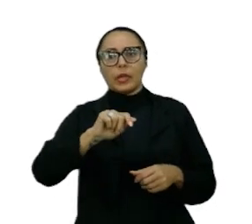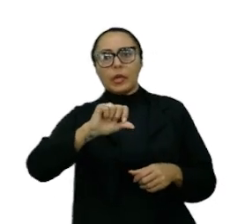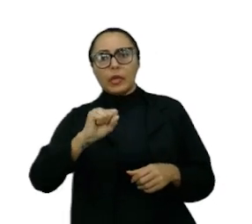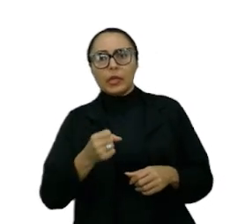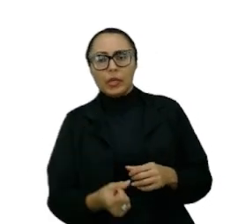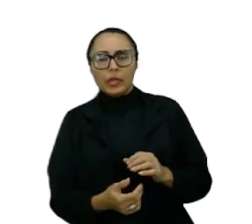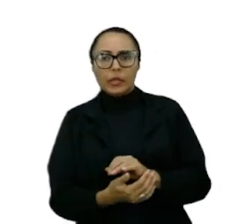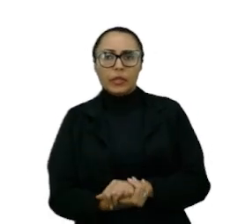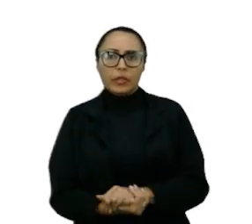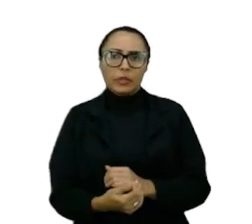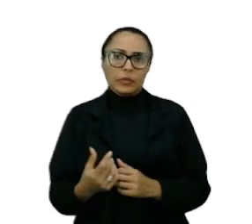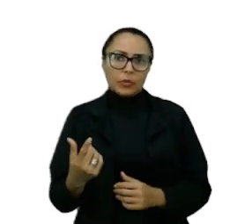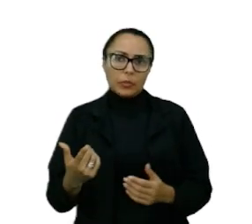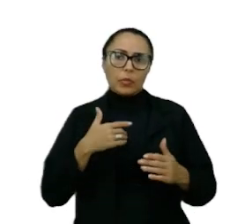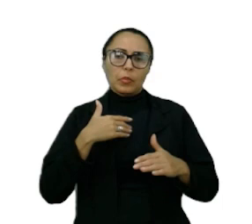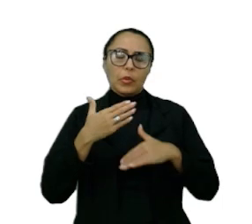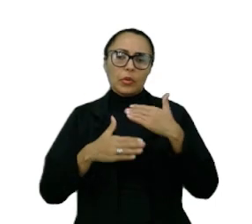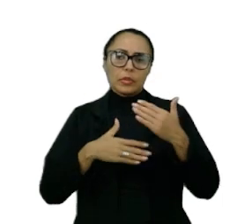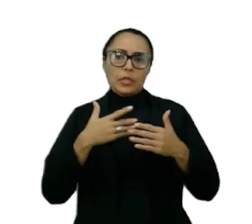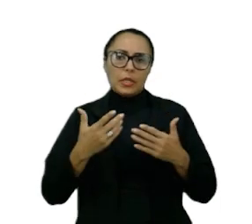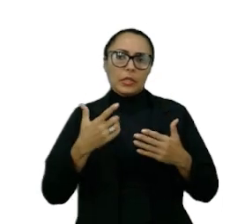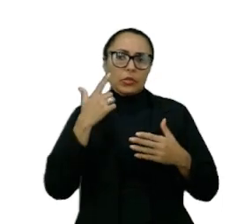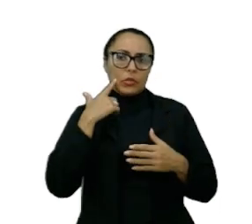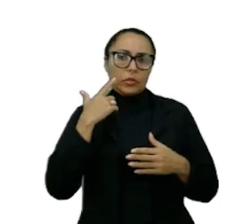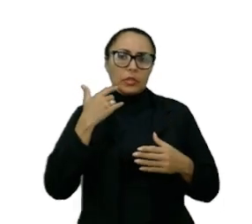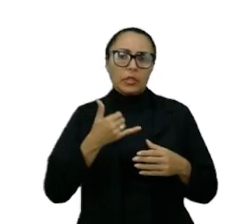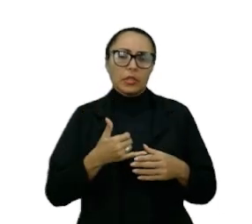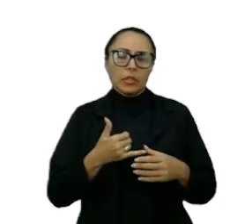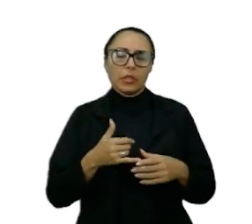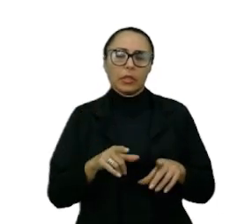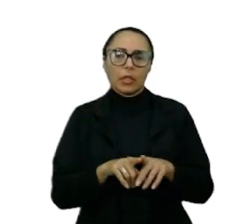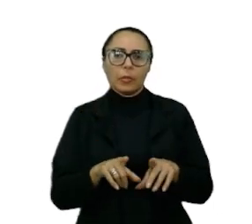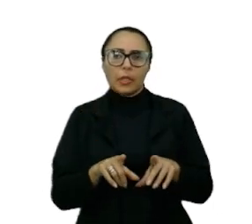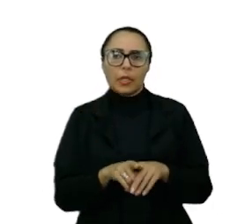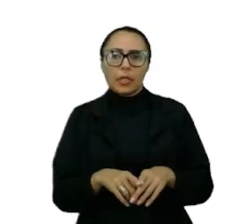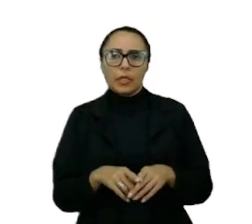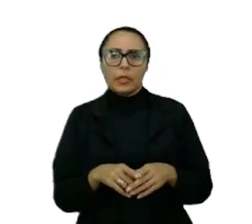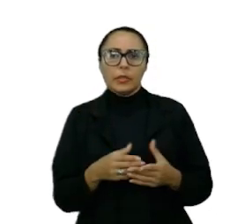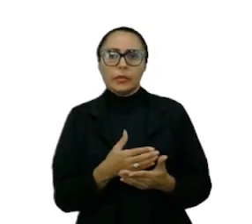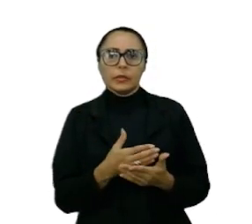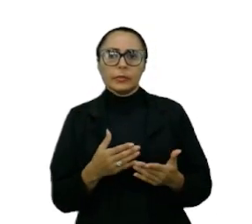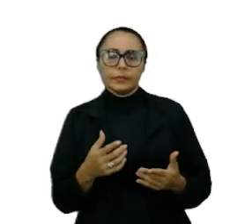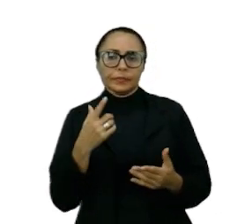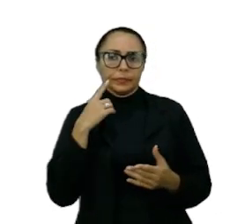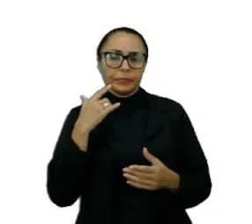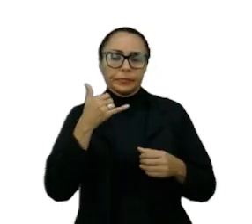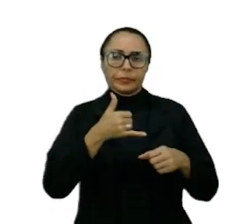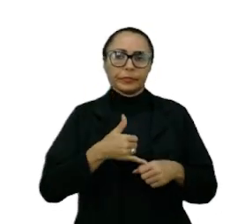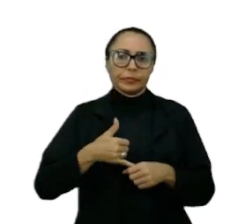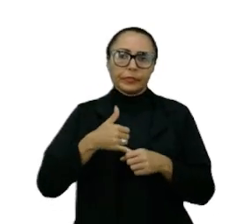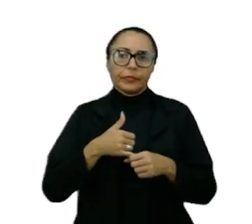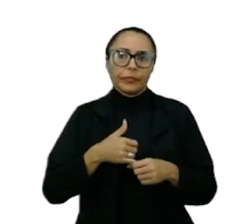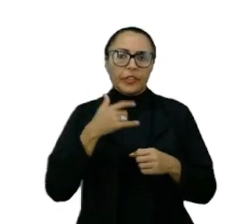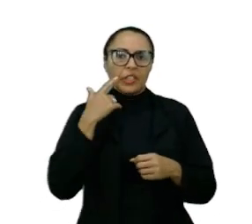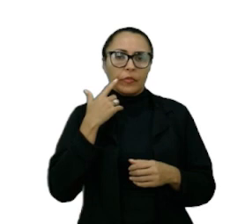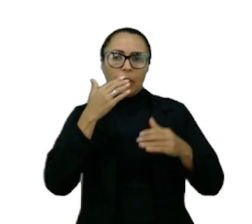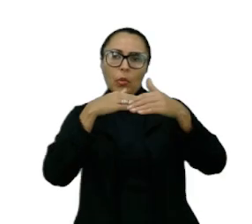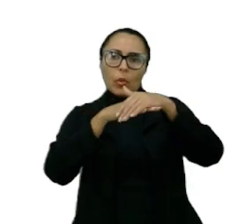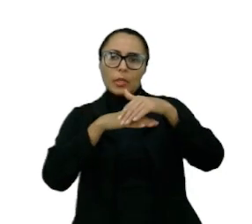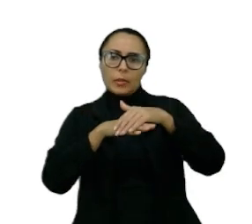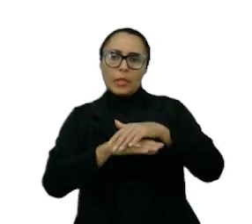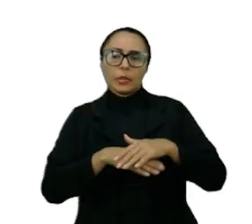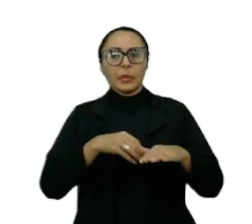desde o processo de refinaria, oleodutos, tanques de combustíveis, né, extração, armazenamento e